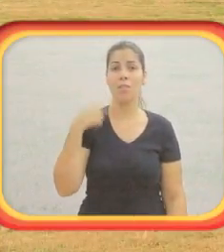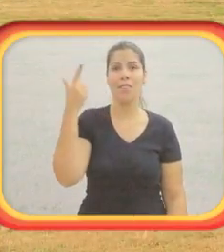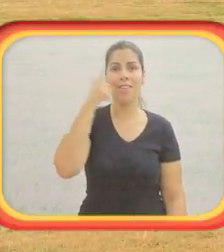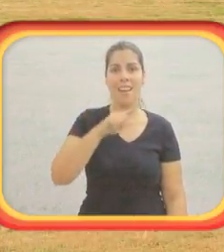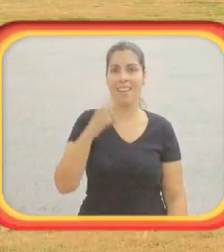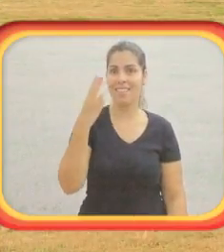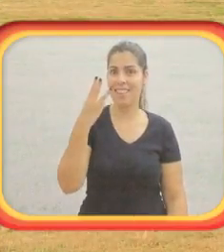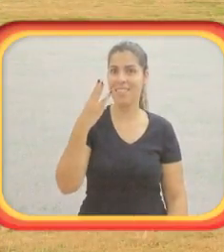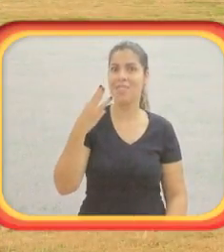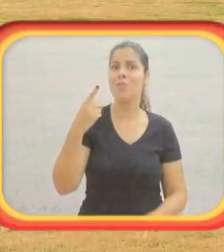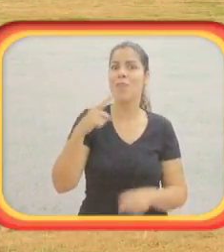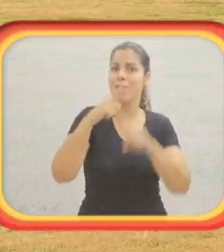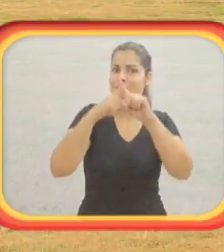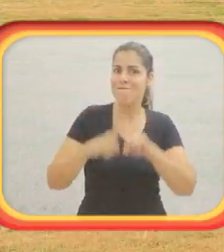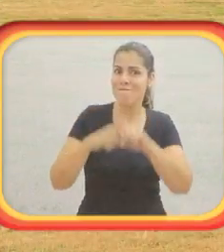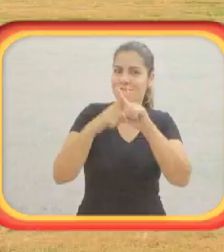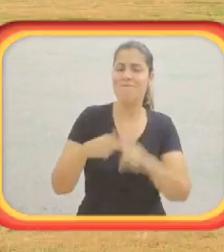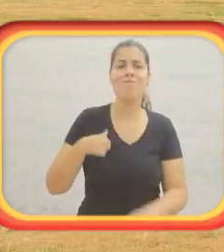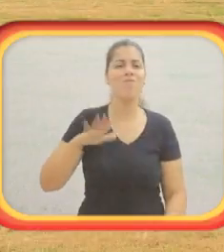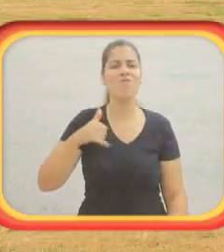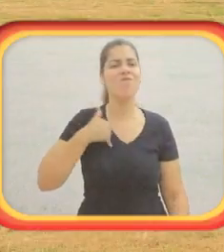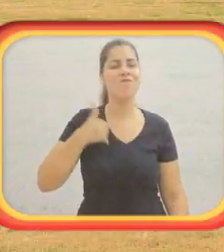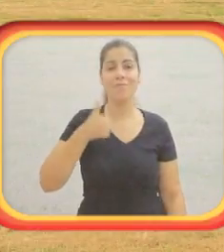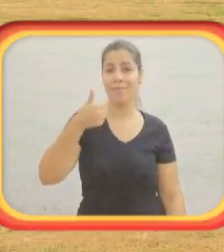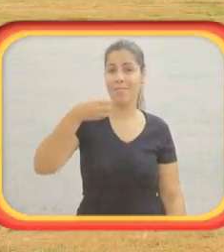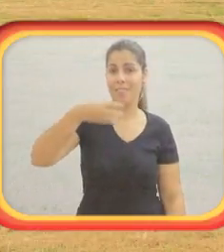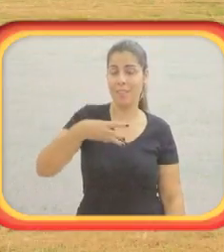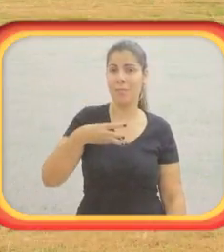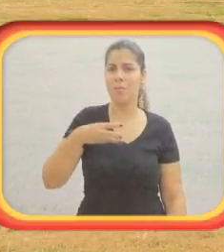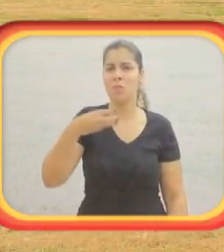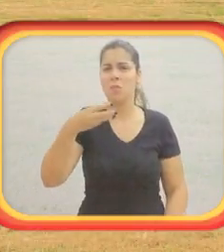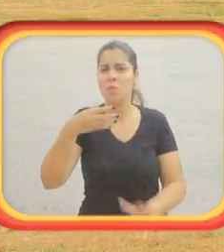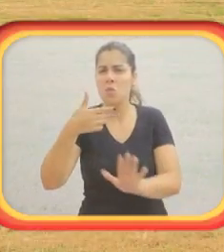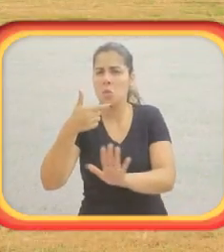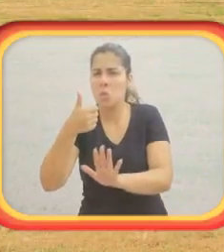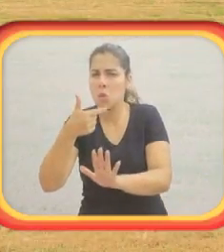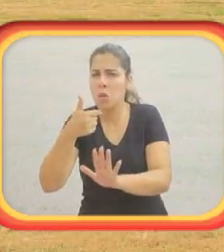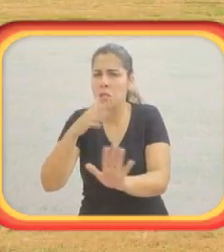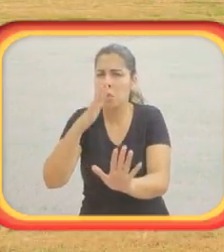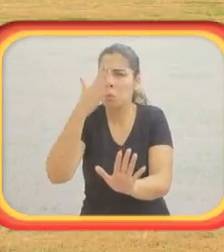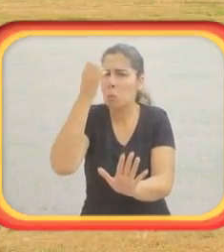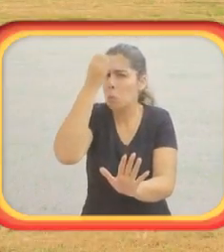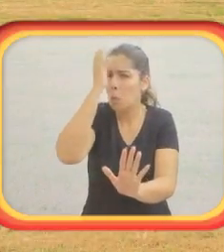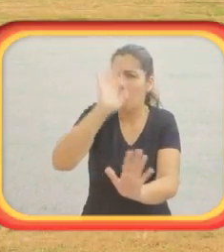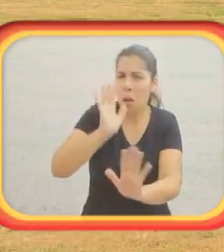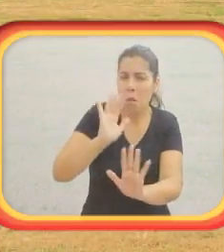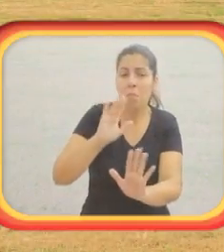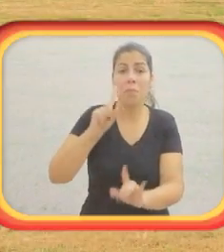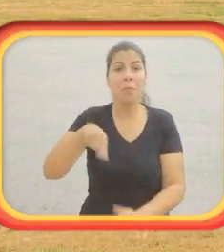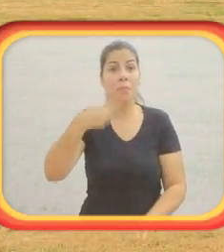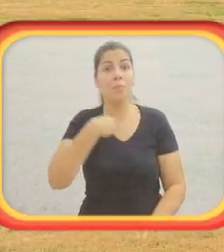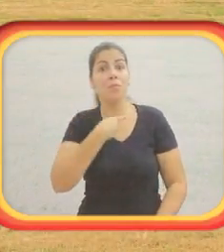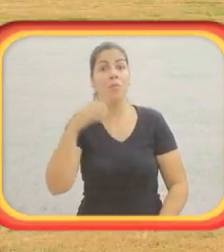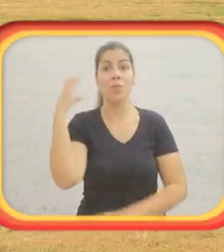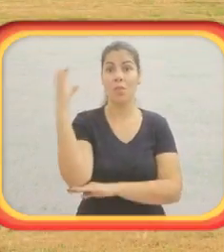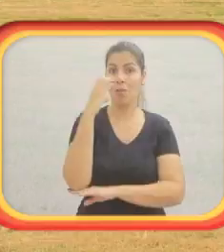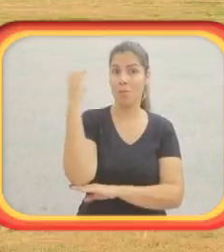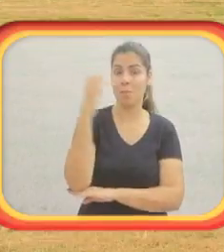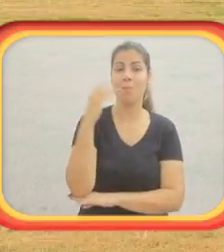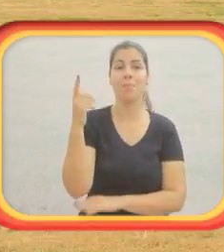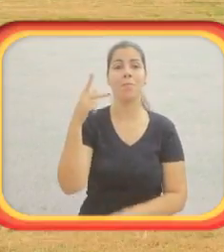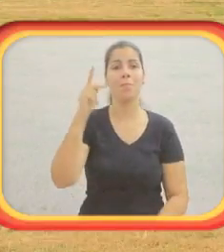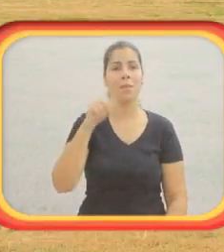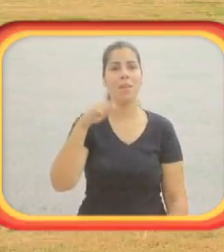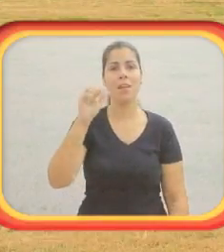provas e tinha apenas 13 anos, 12 anos, se eu não me engano. E depois fui